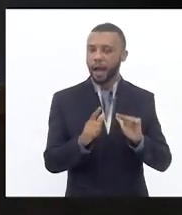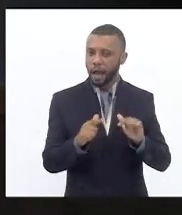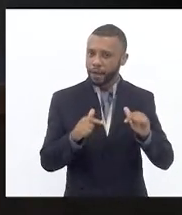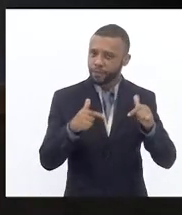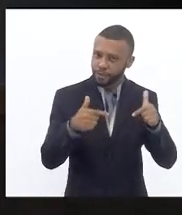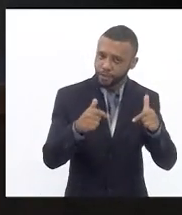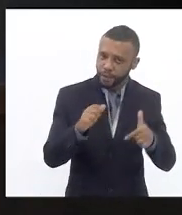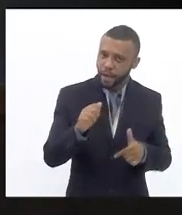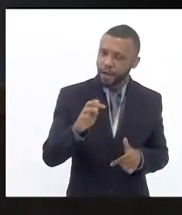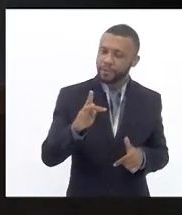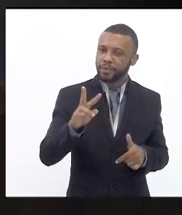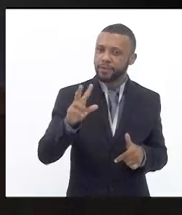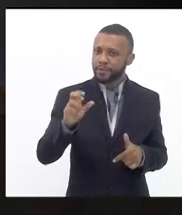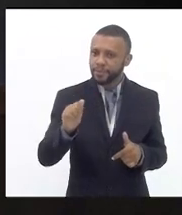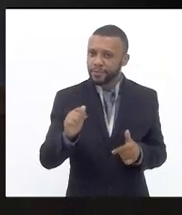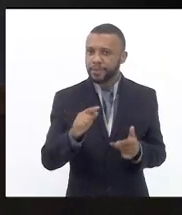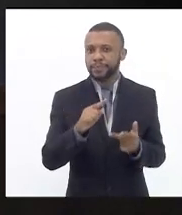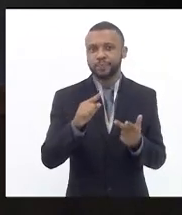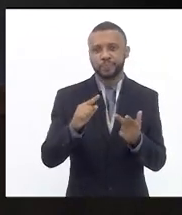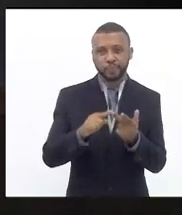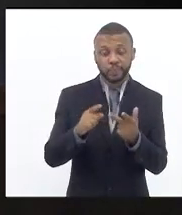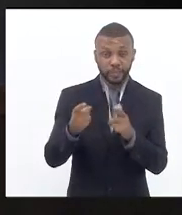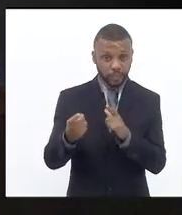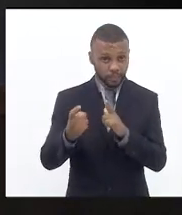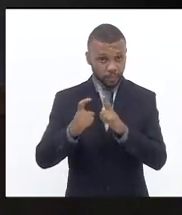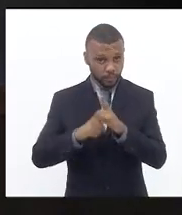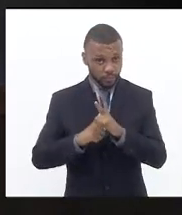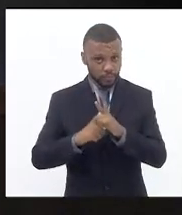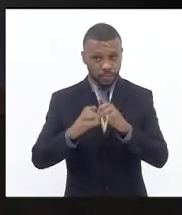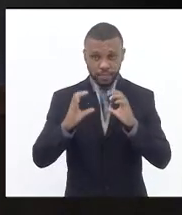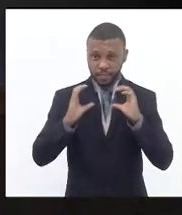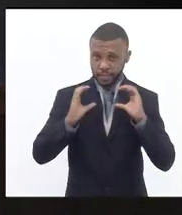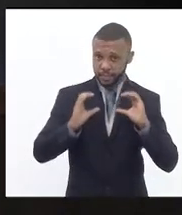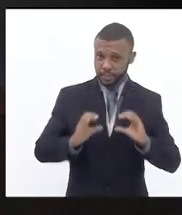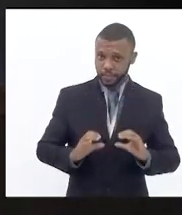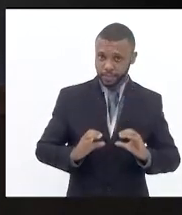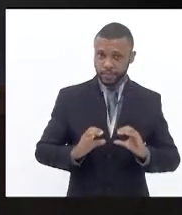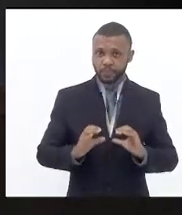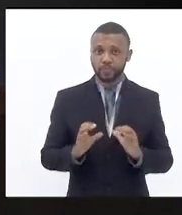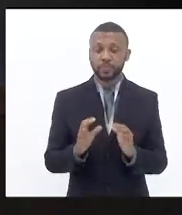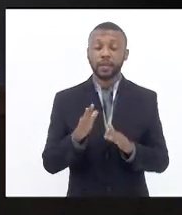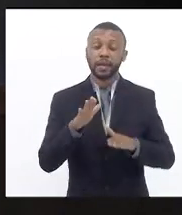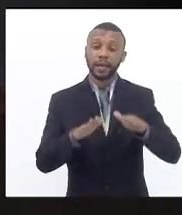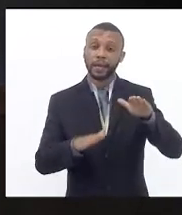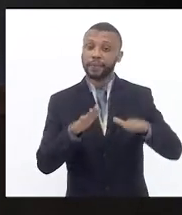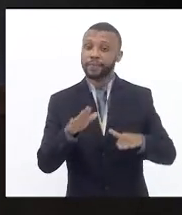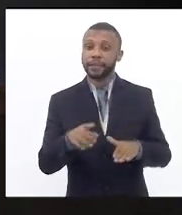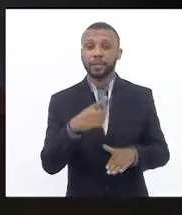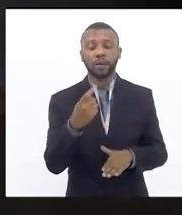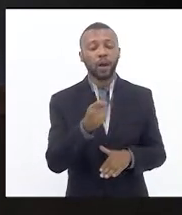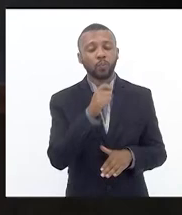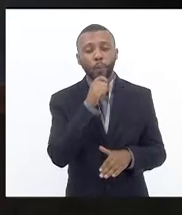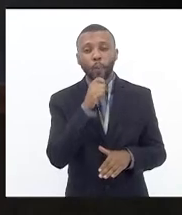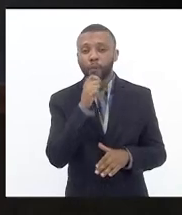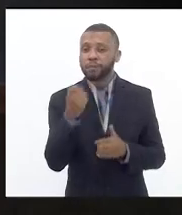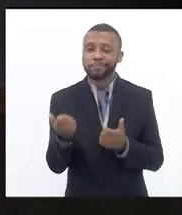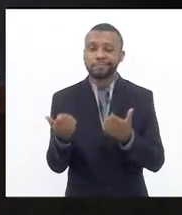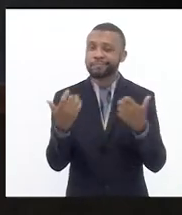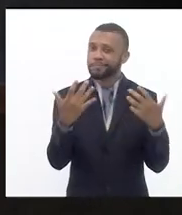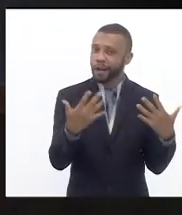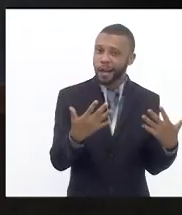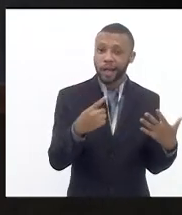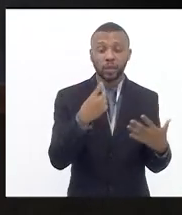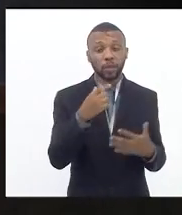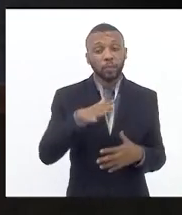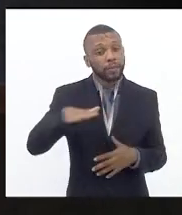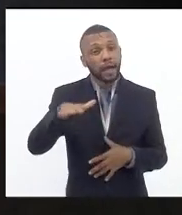dívida foi o pessoal da dívida cidadã é porque a gente às vezes não fala né Eu costumo dizer isso que a